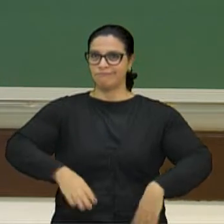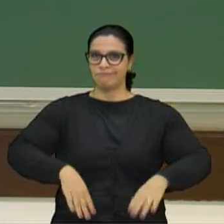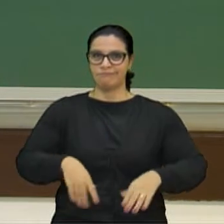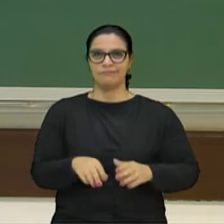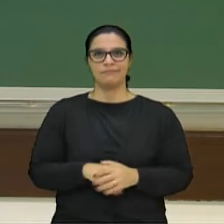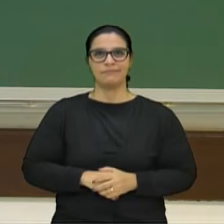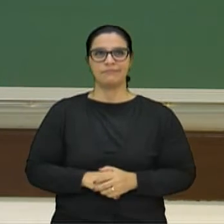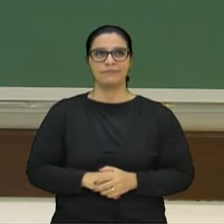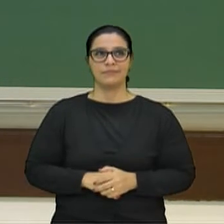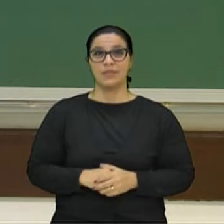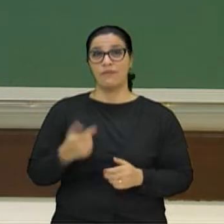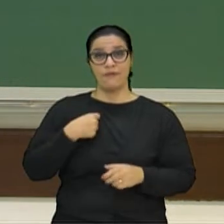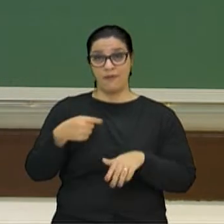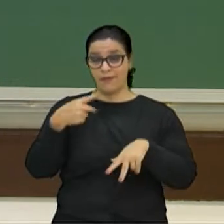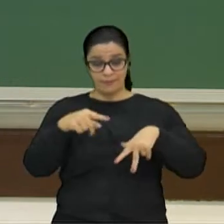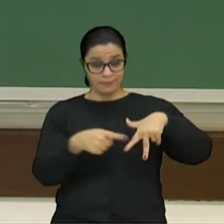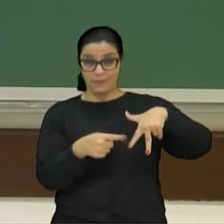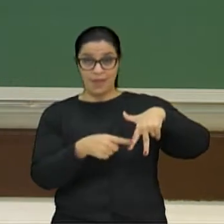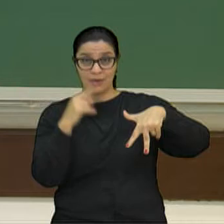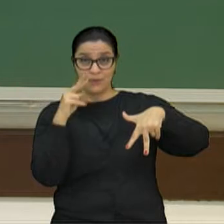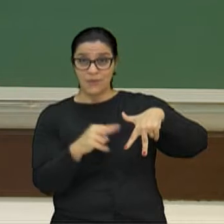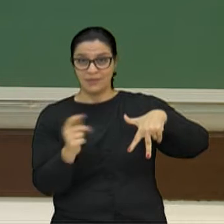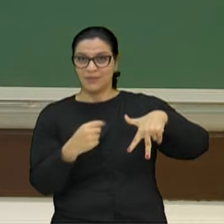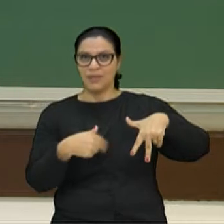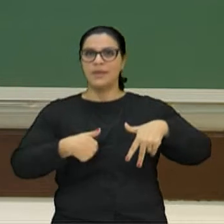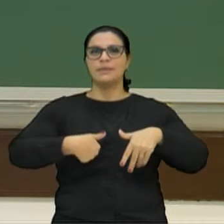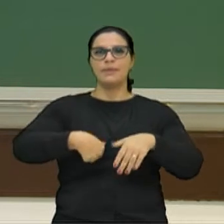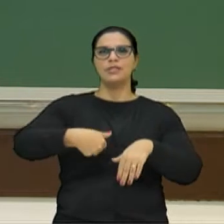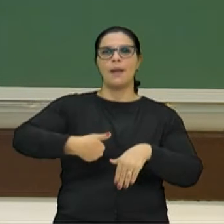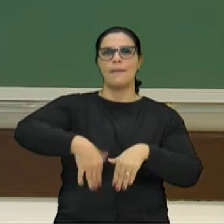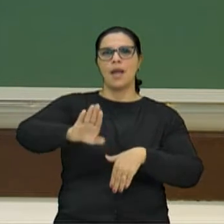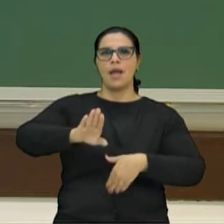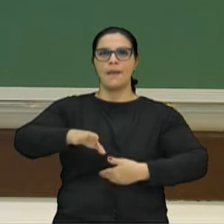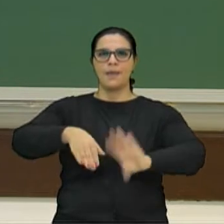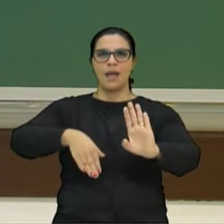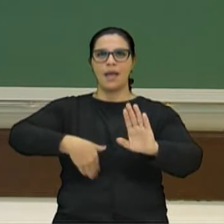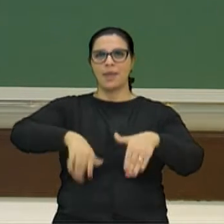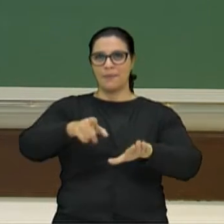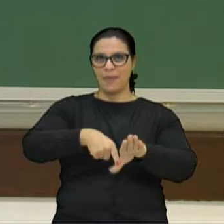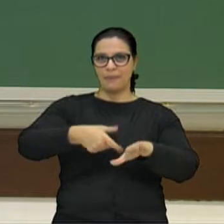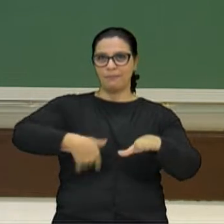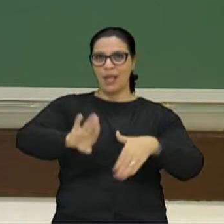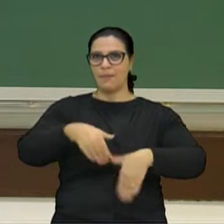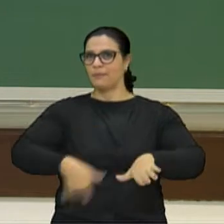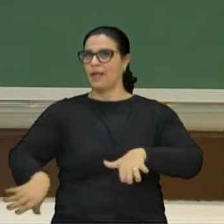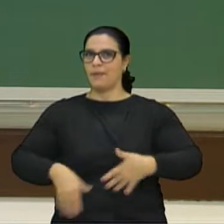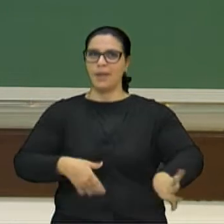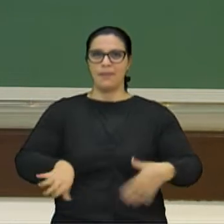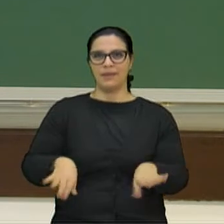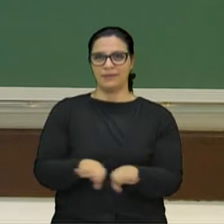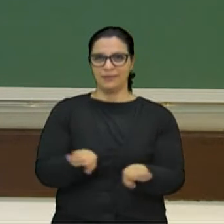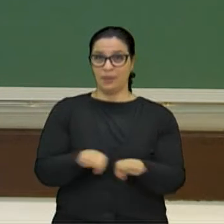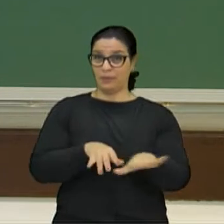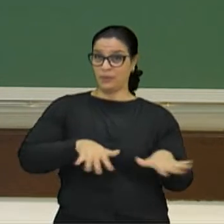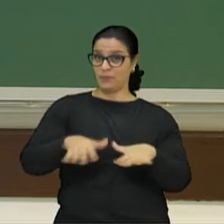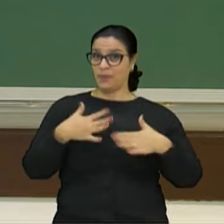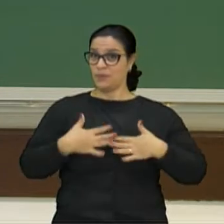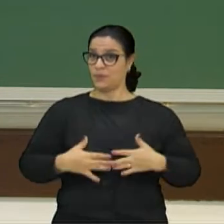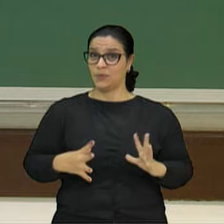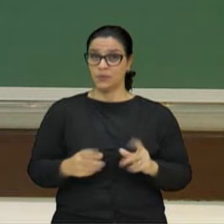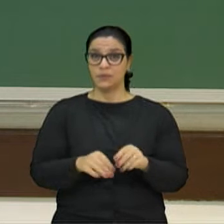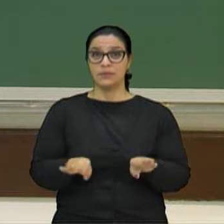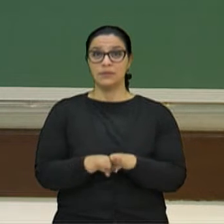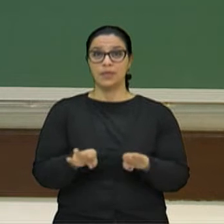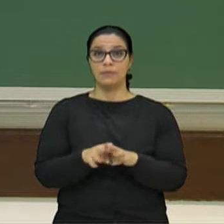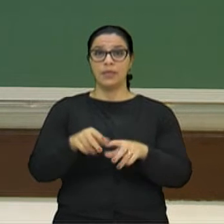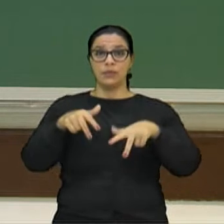Isso, as minhas pernas não vai aparecer, né? Mas pode ficar dando aquele chute para frente, para trás, para o lado, olha aí, ó. Aproveita lá. Flexiona